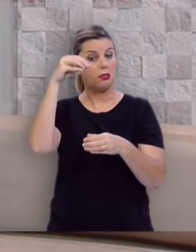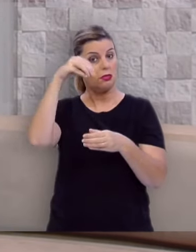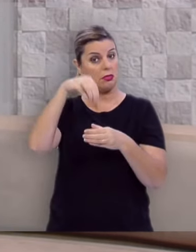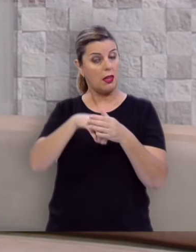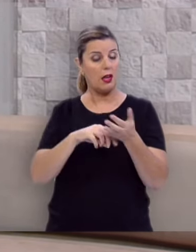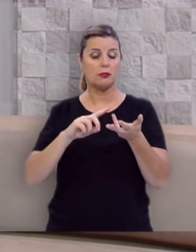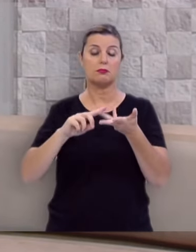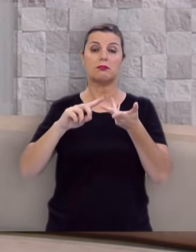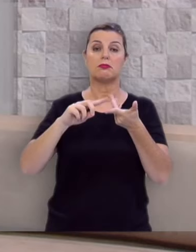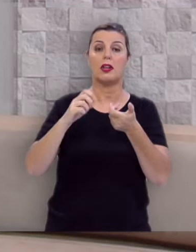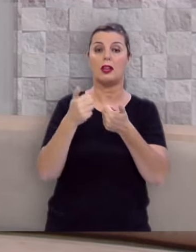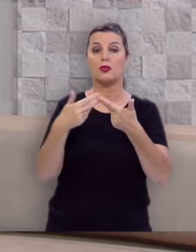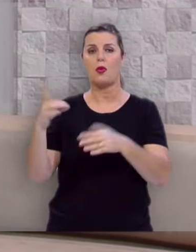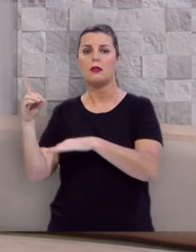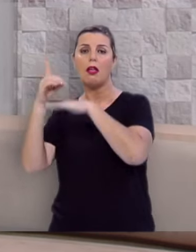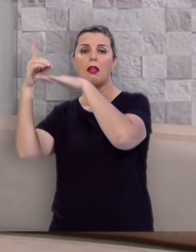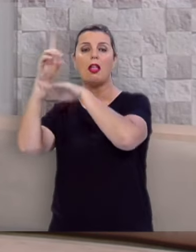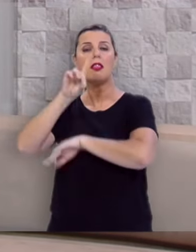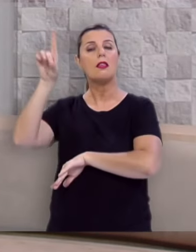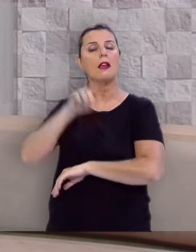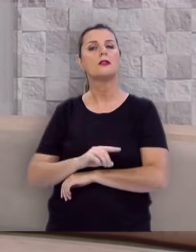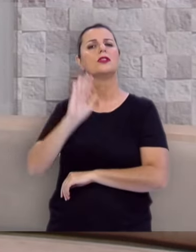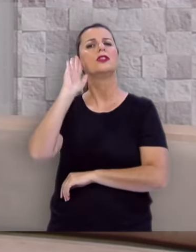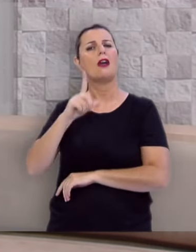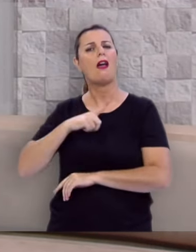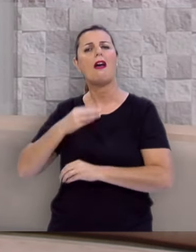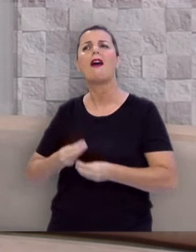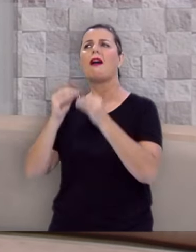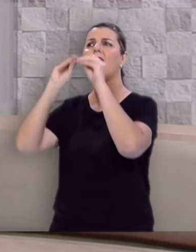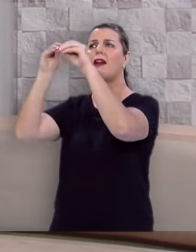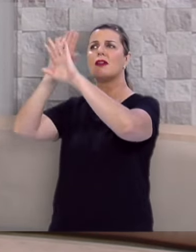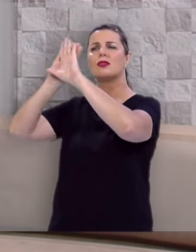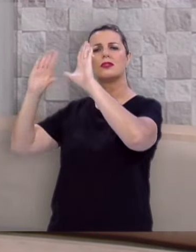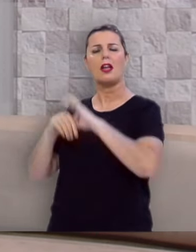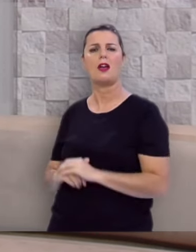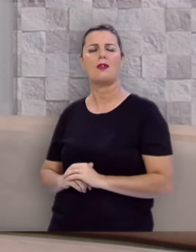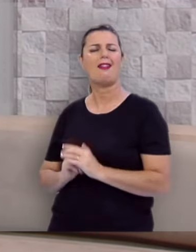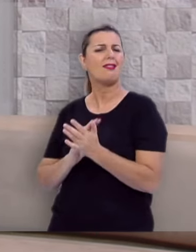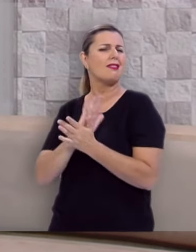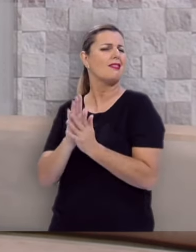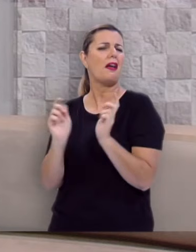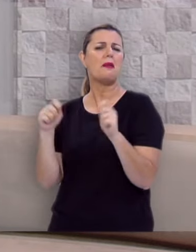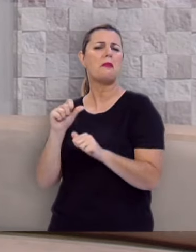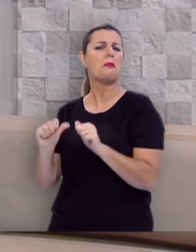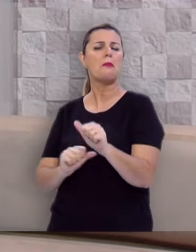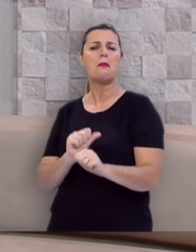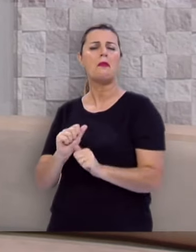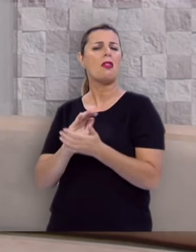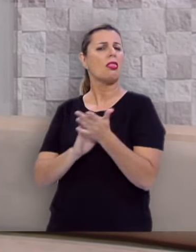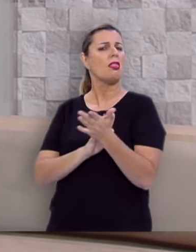dentro dos decretos soberanos de Deus, ele já está no céu. Nada pode mudar